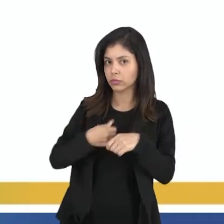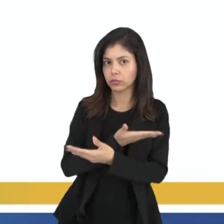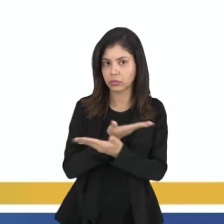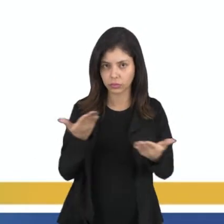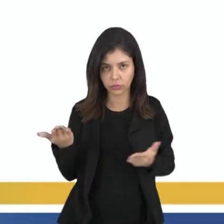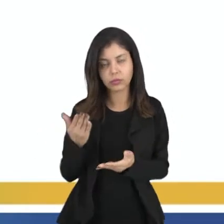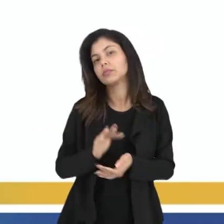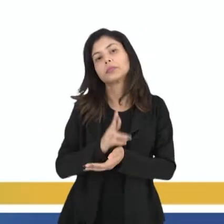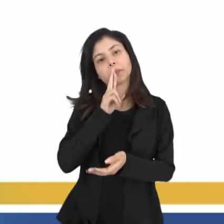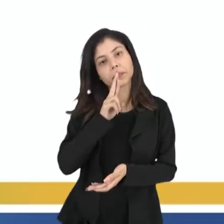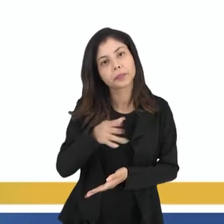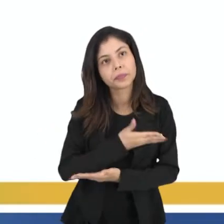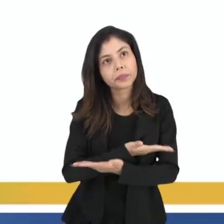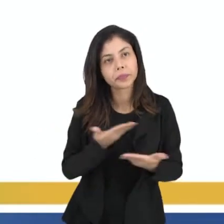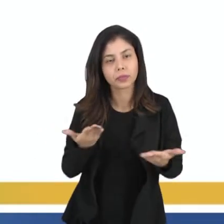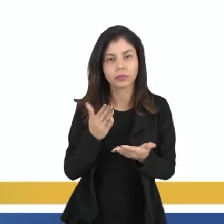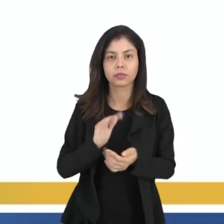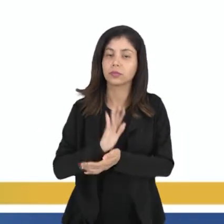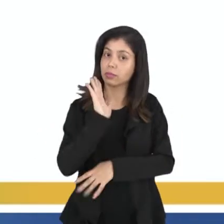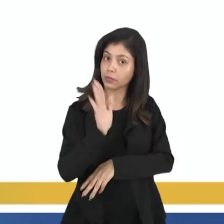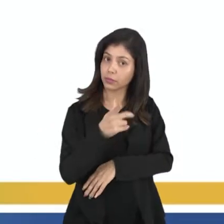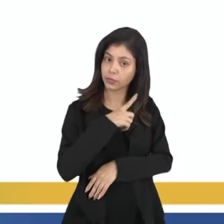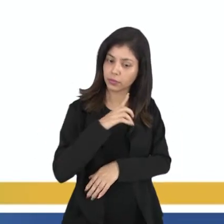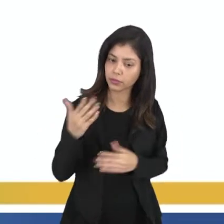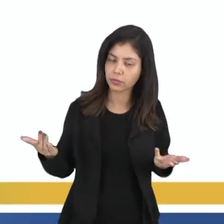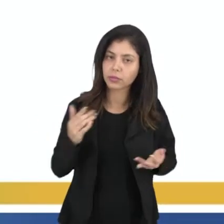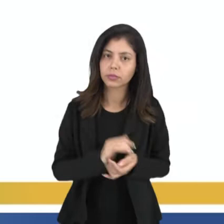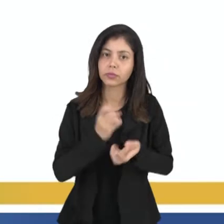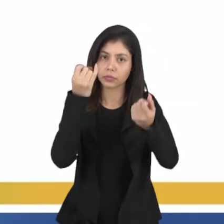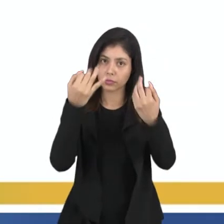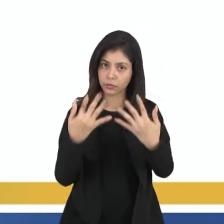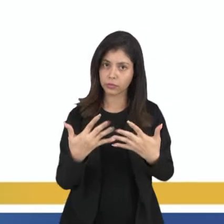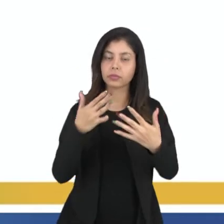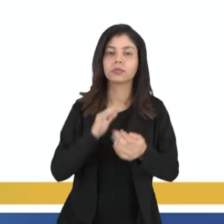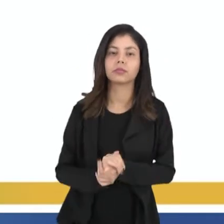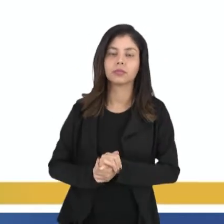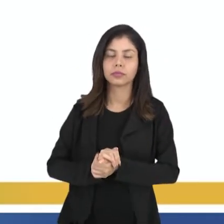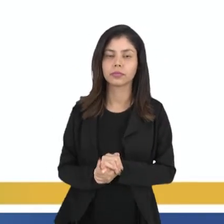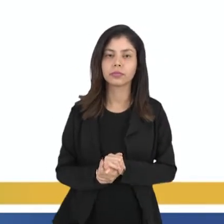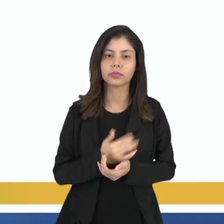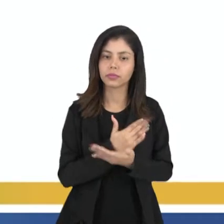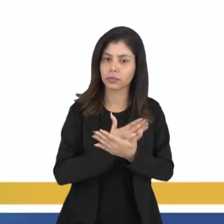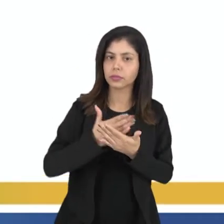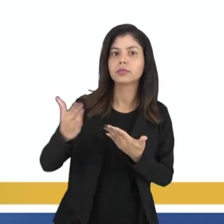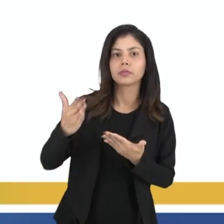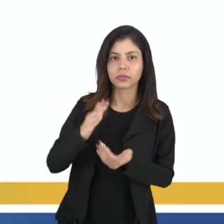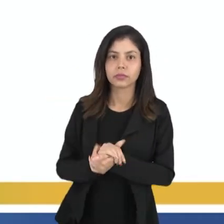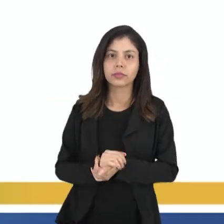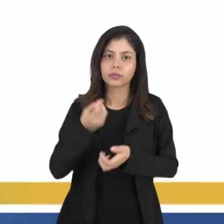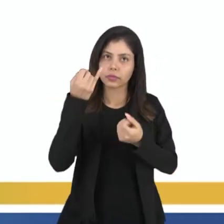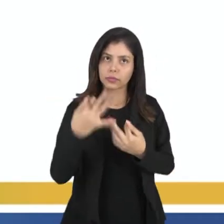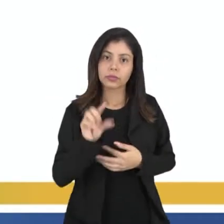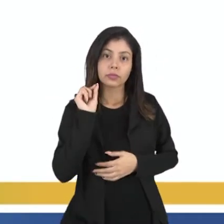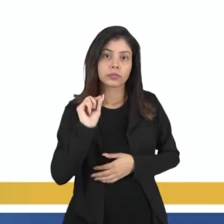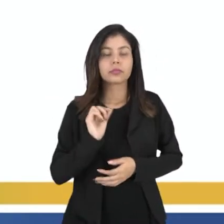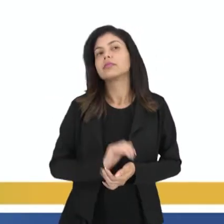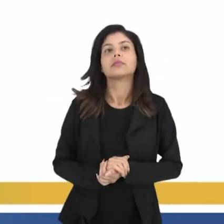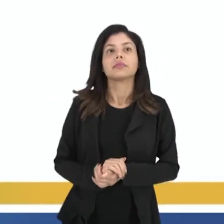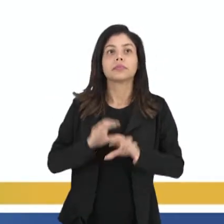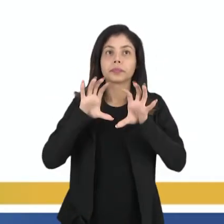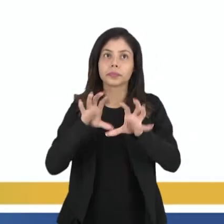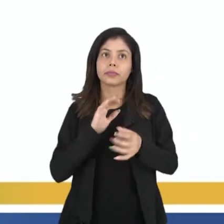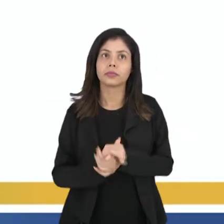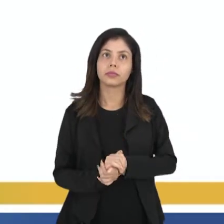possibilidades de resposta, já que a citação, ela inicia afirmando assim: